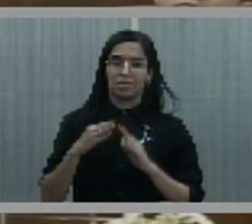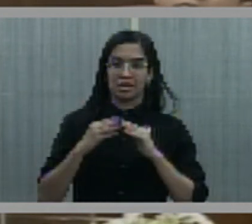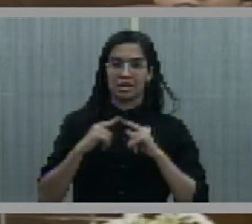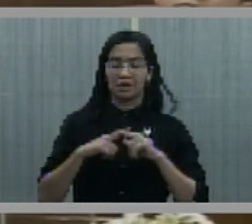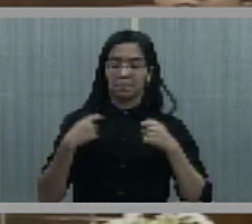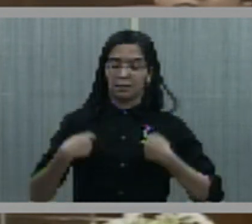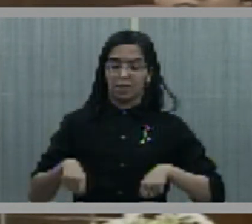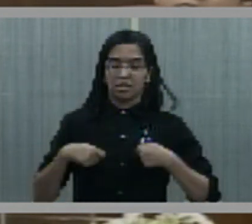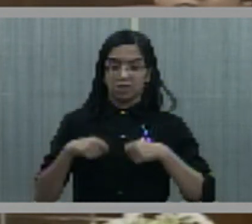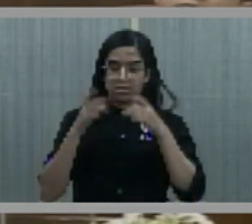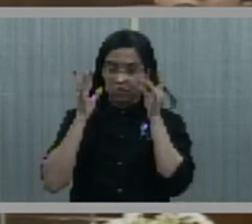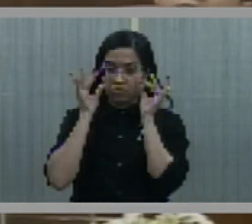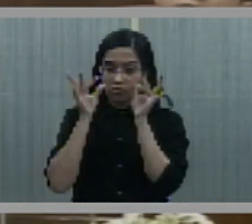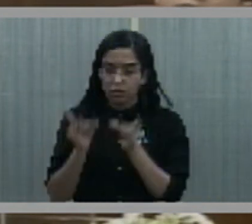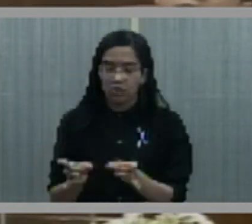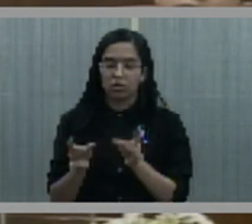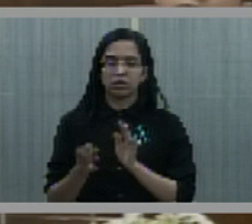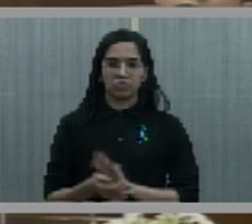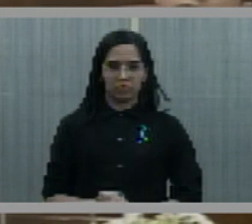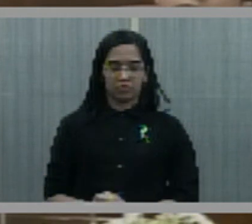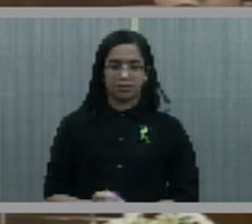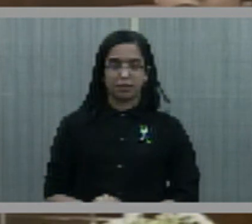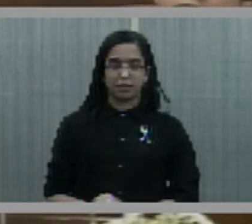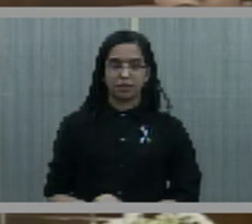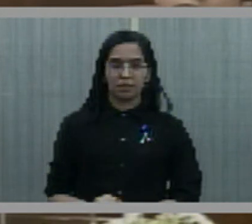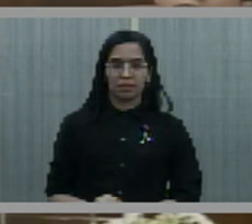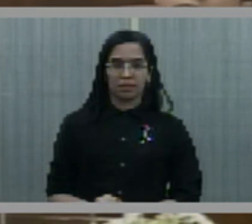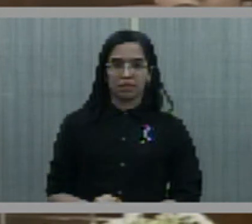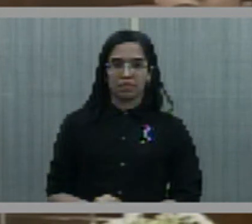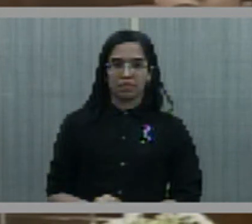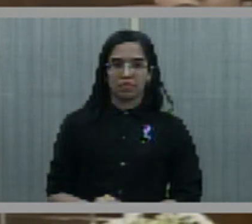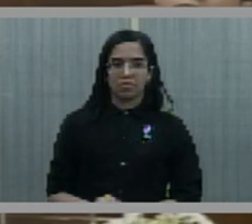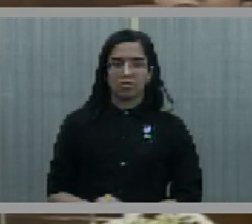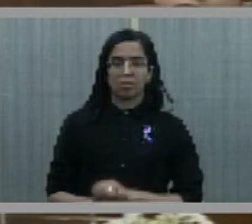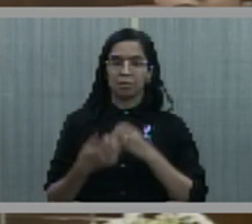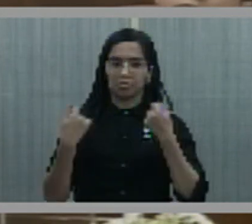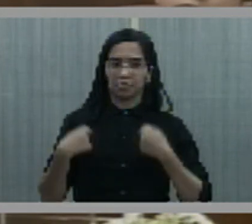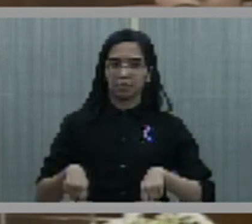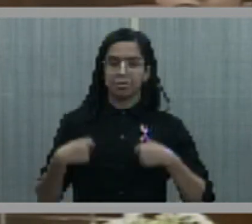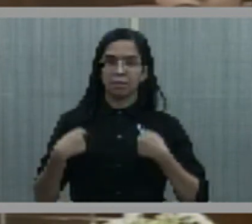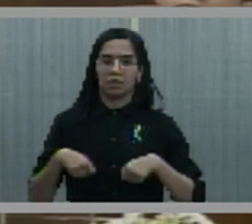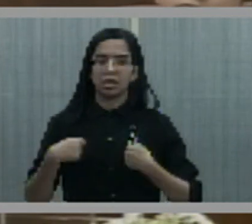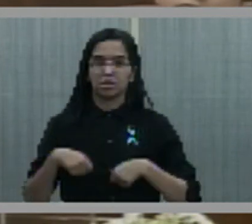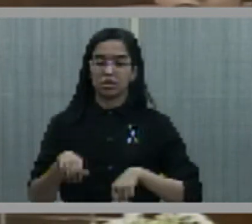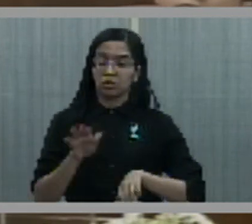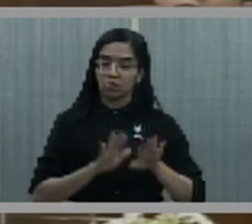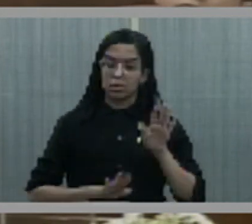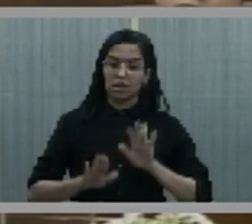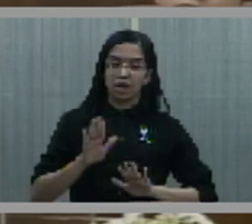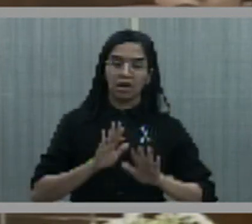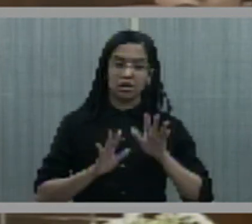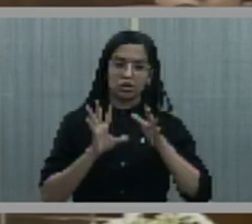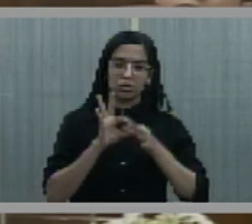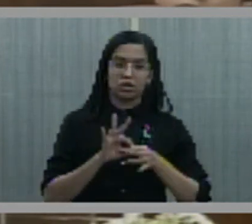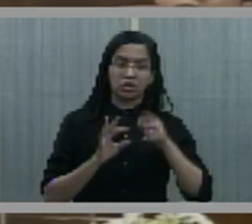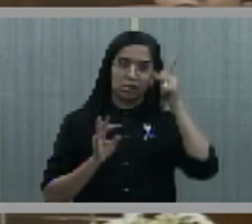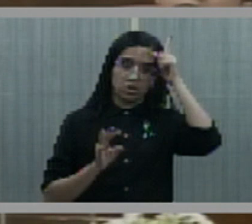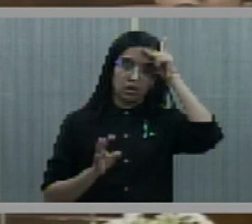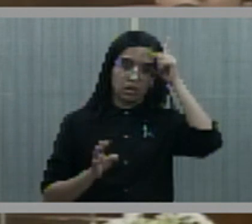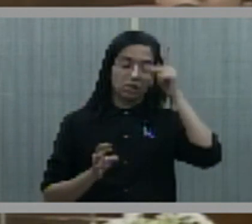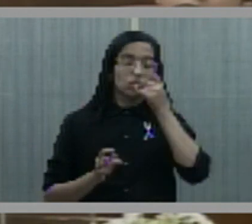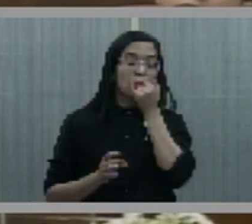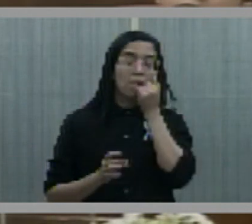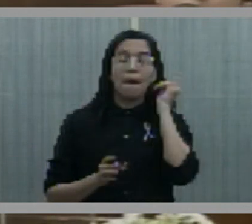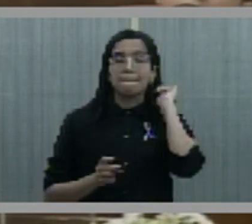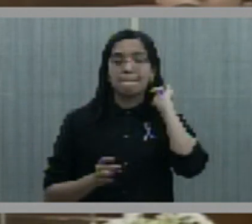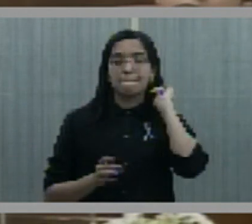atenção. É preciso saber dosar o dom do profetismo com o anúncio da esperança. É